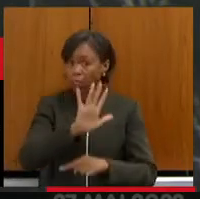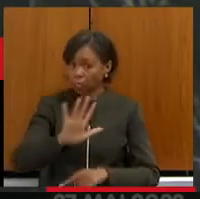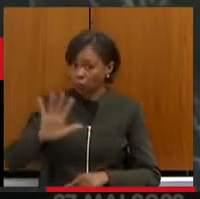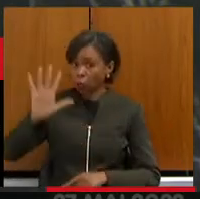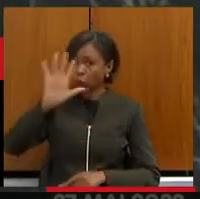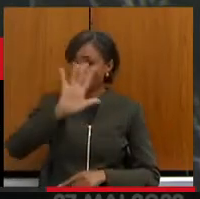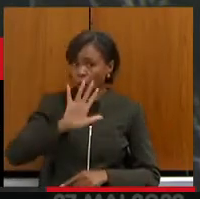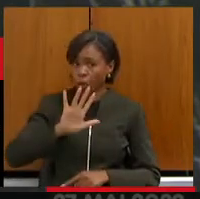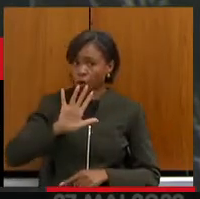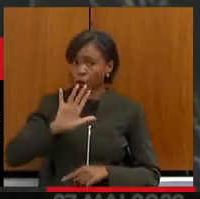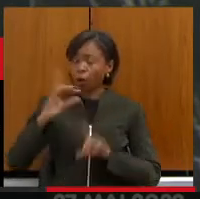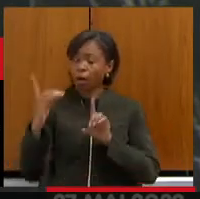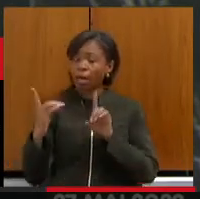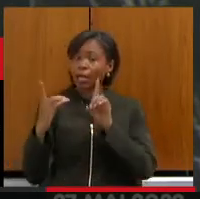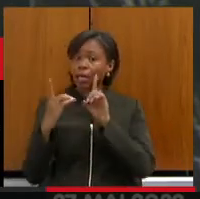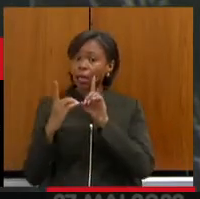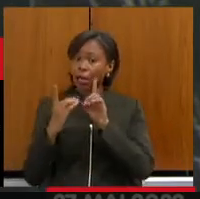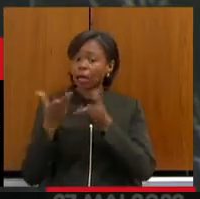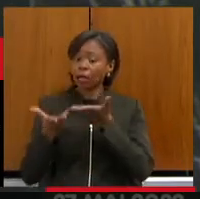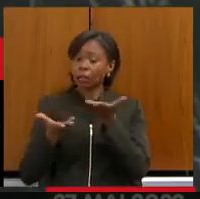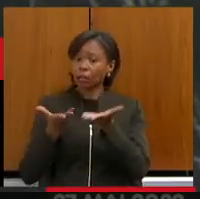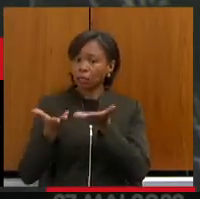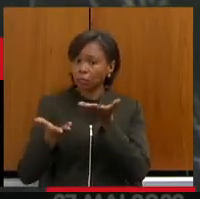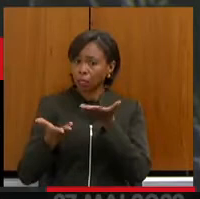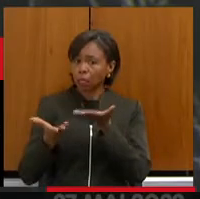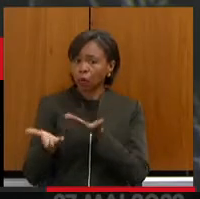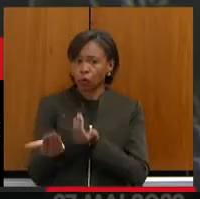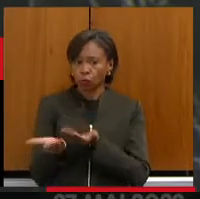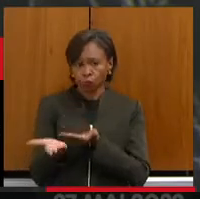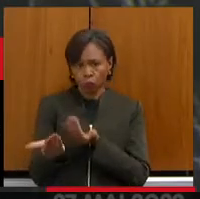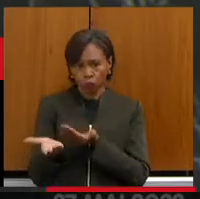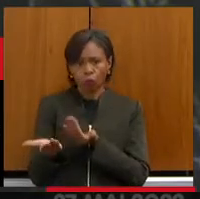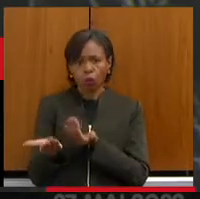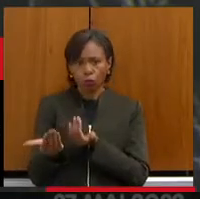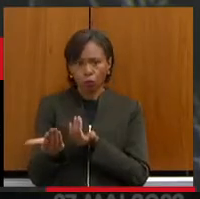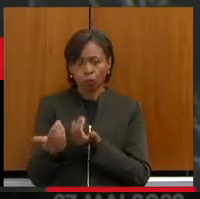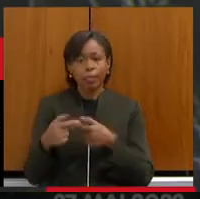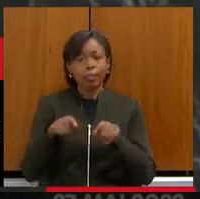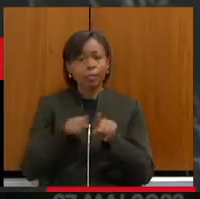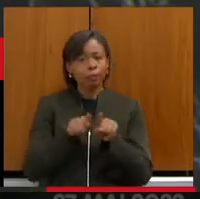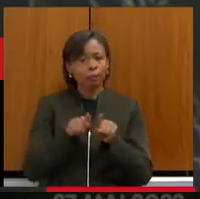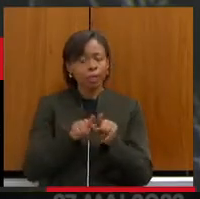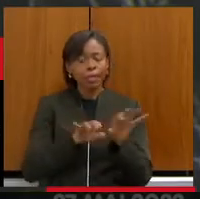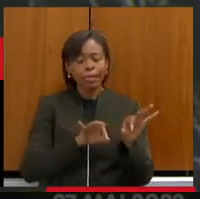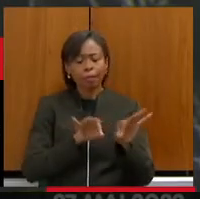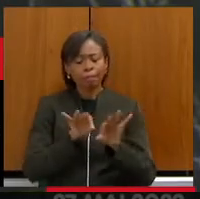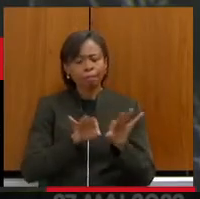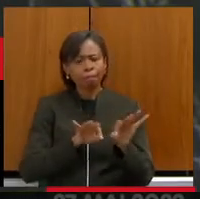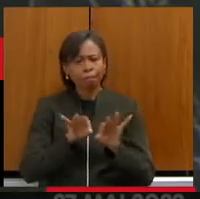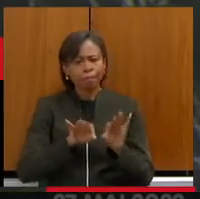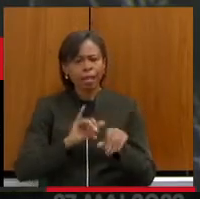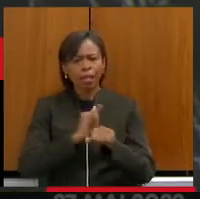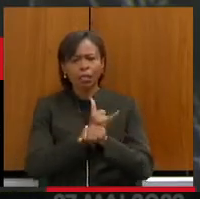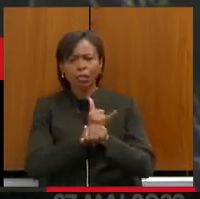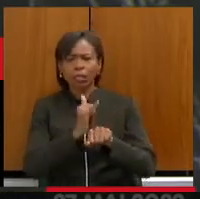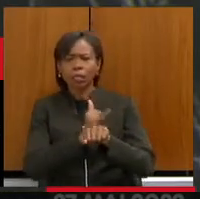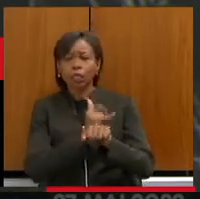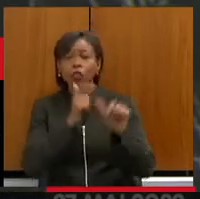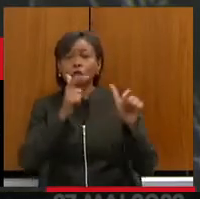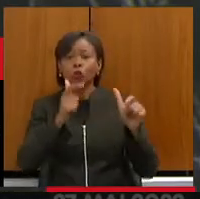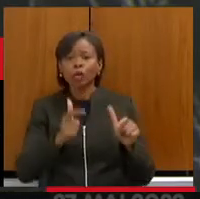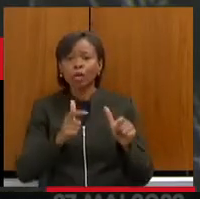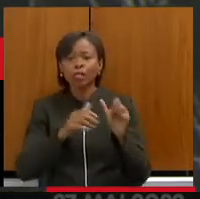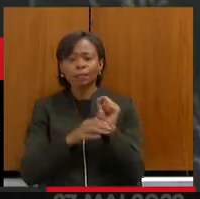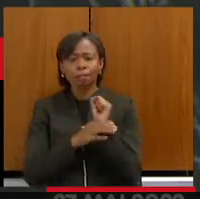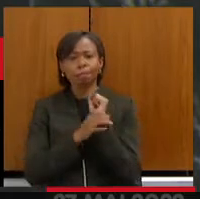das demandas das juventudes com a implementação de medidas que viabilizem o ambiente seguro